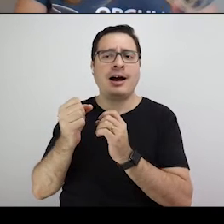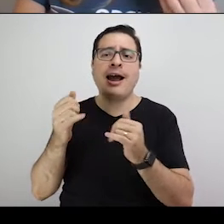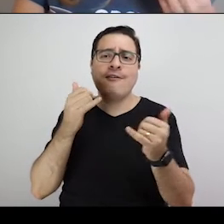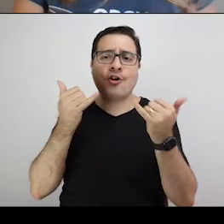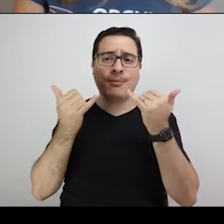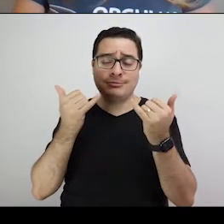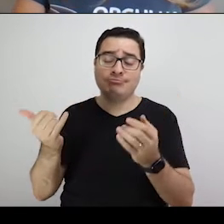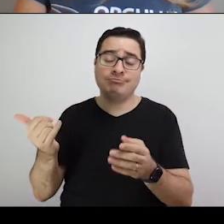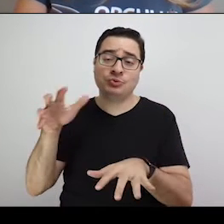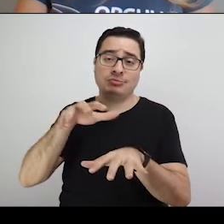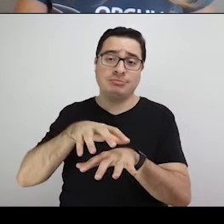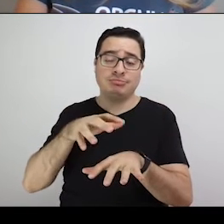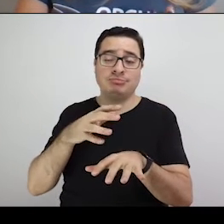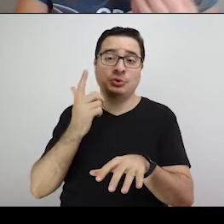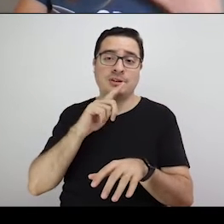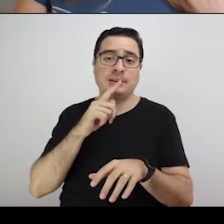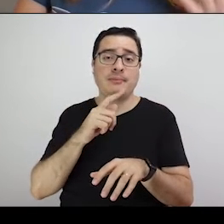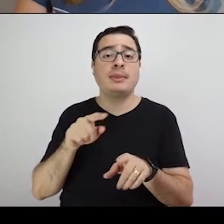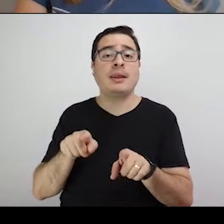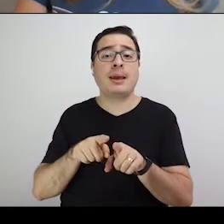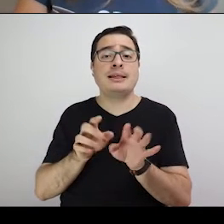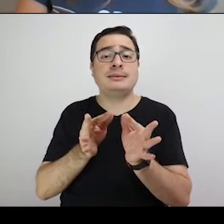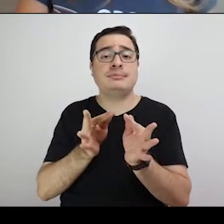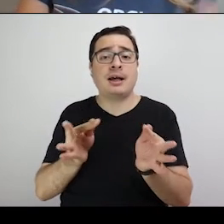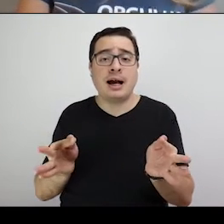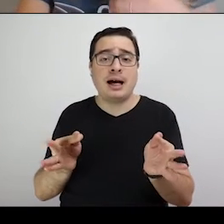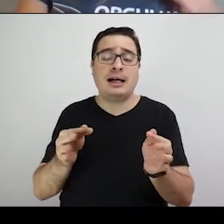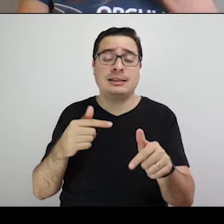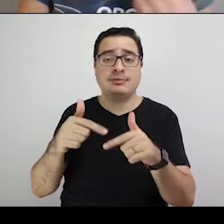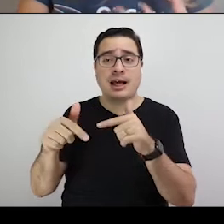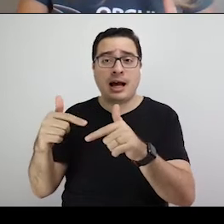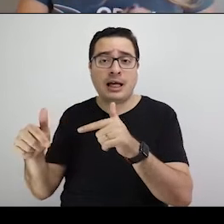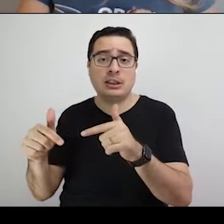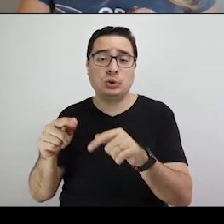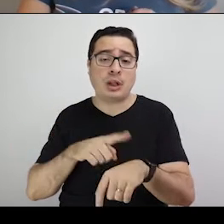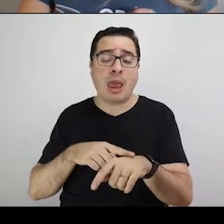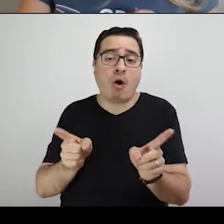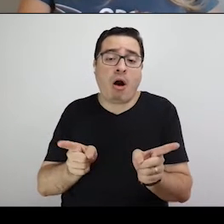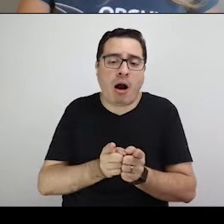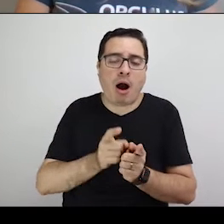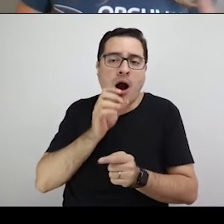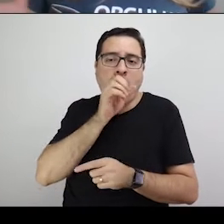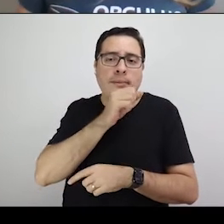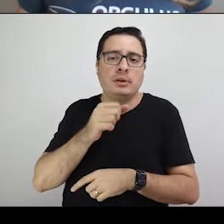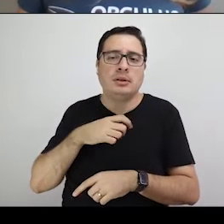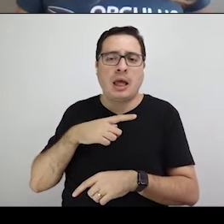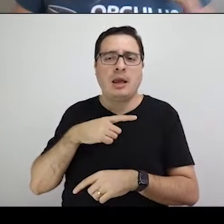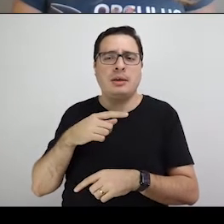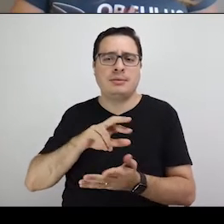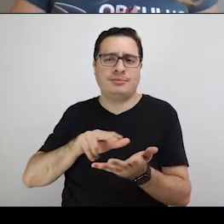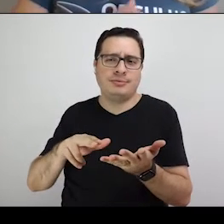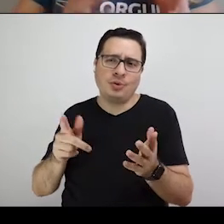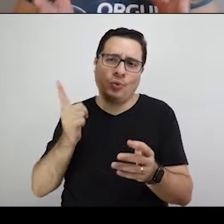também simplificar as atividades, maximizar o tempo e as suas potencialidades. Por